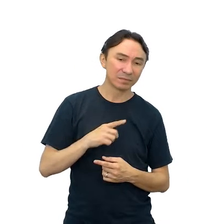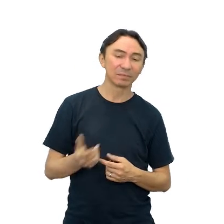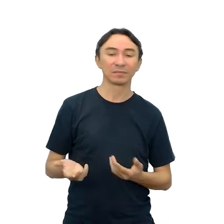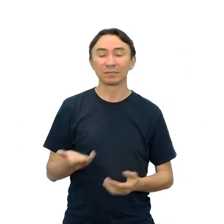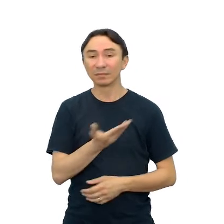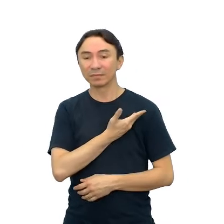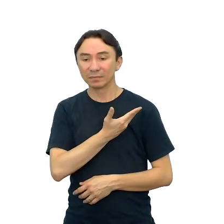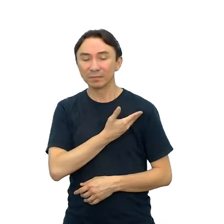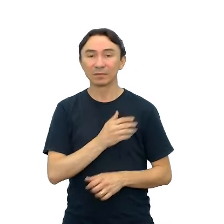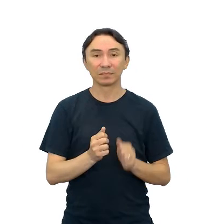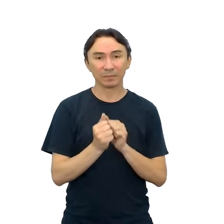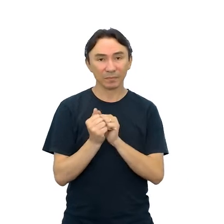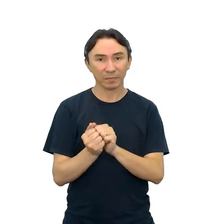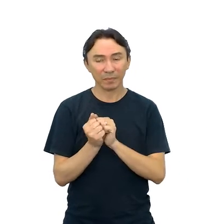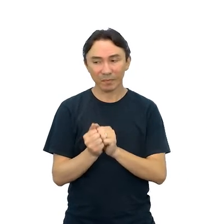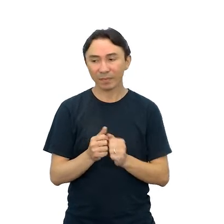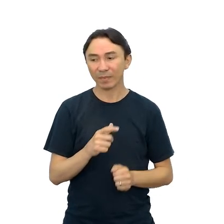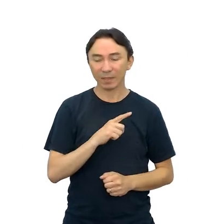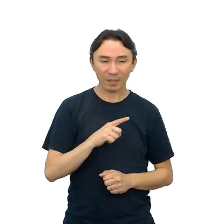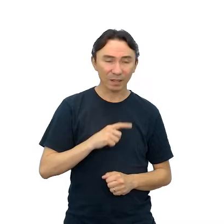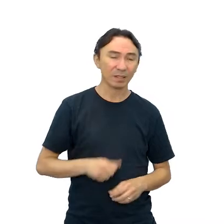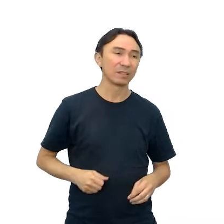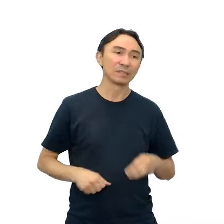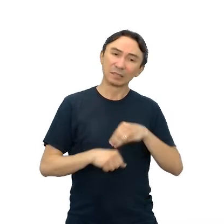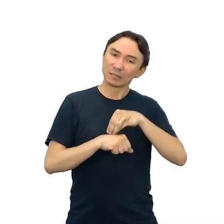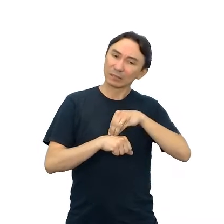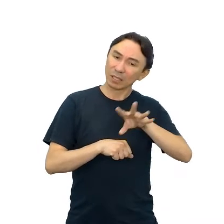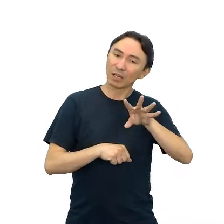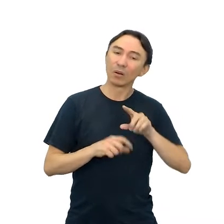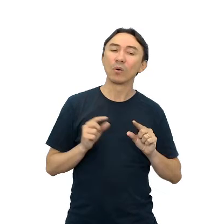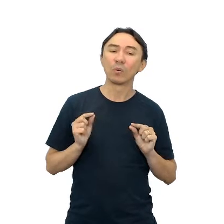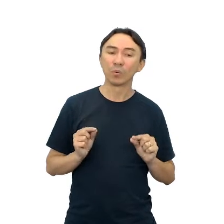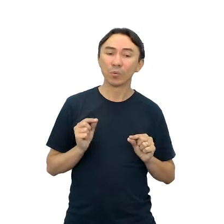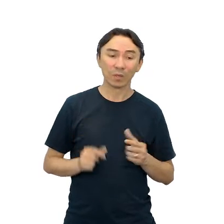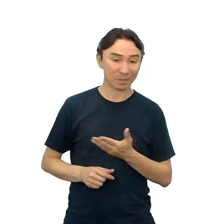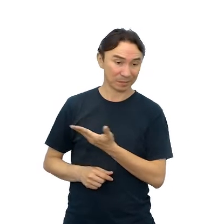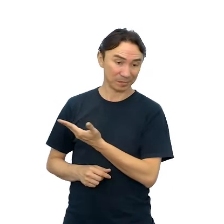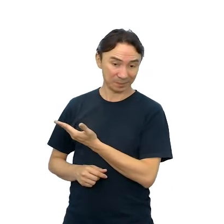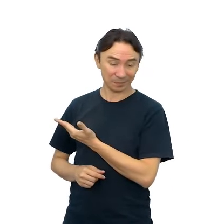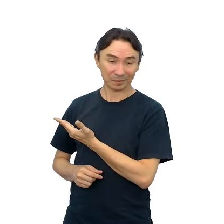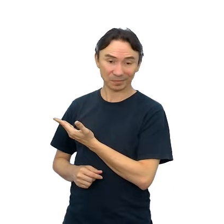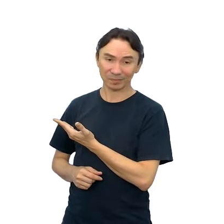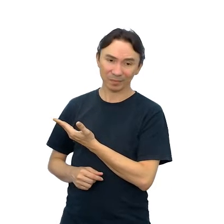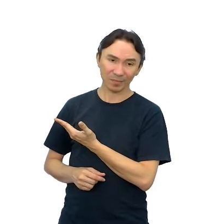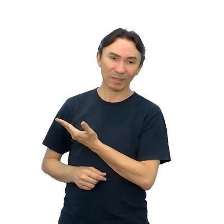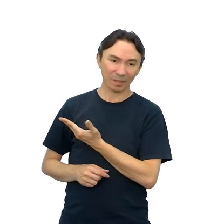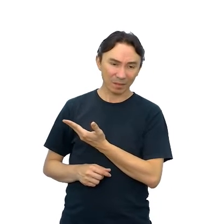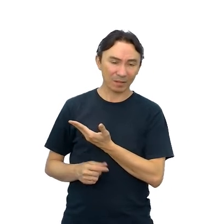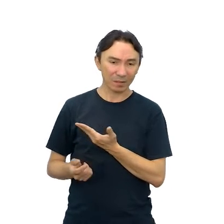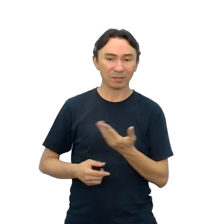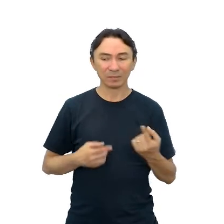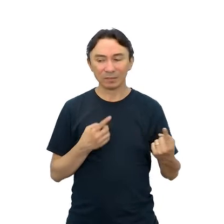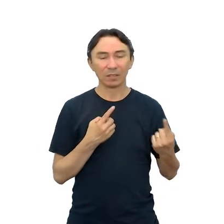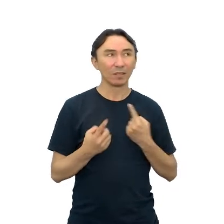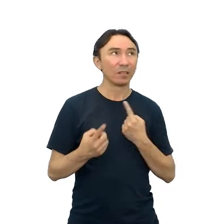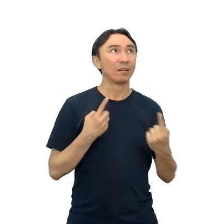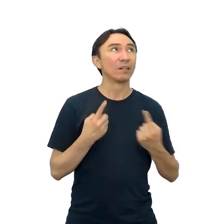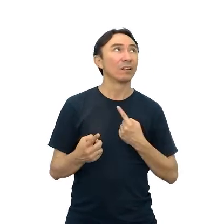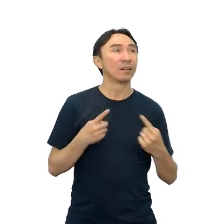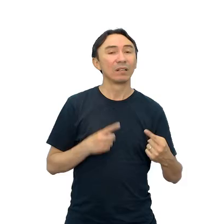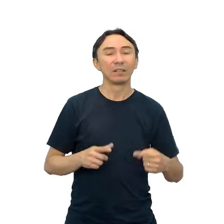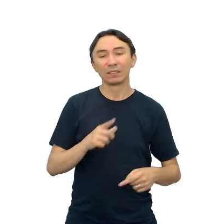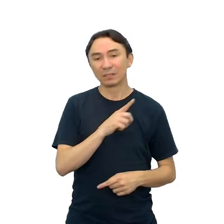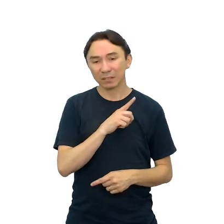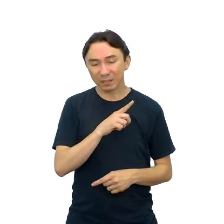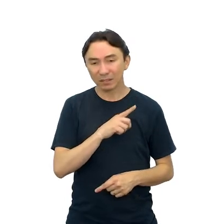né, faço uma sugestão aqui de discussão, de reflexão para vocês, né,